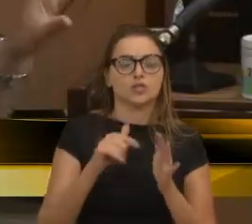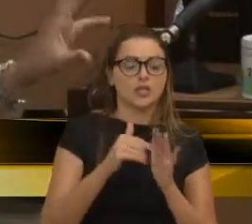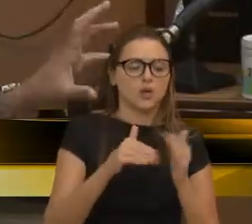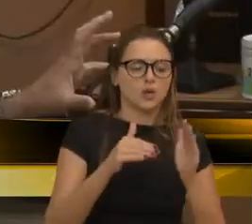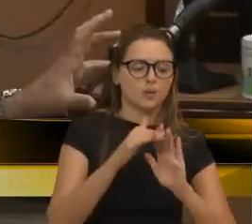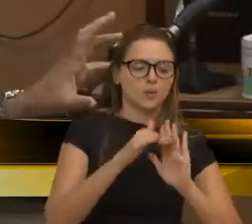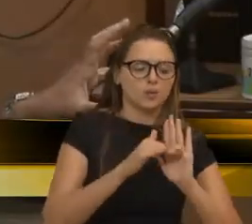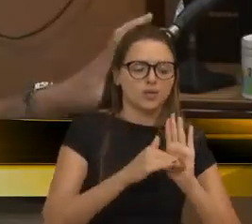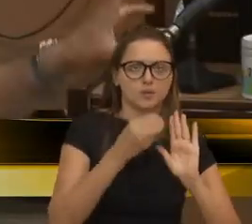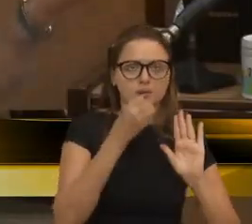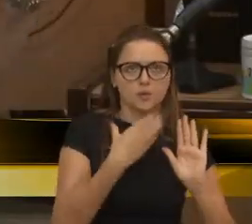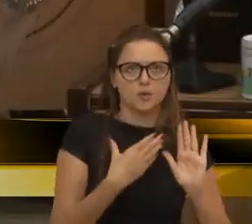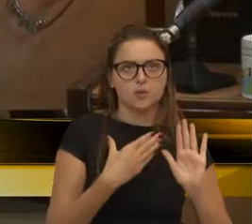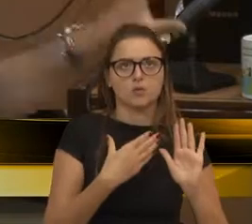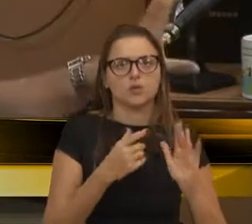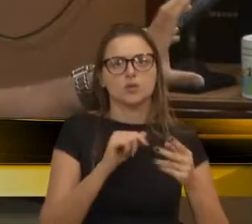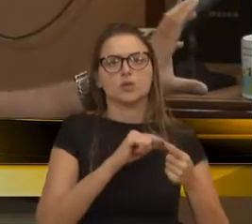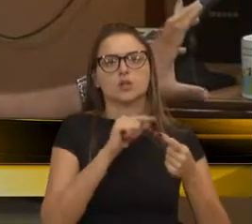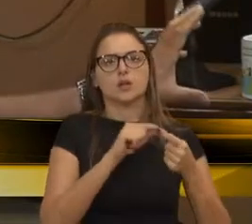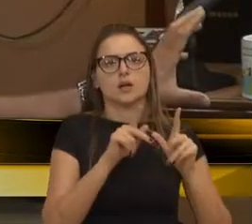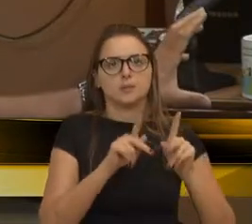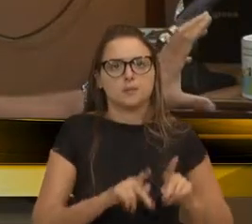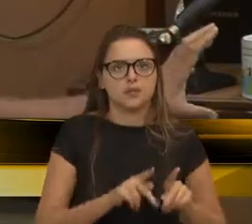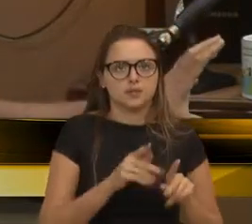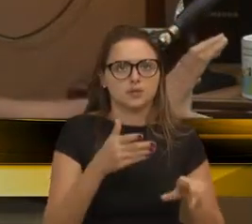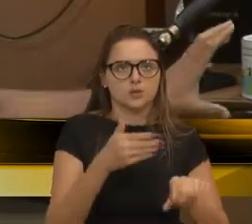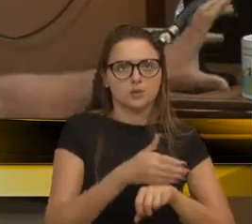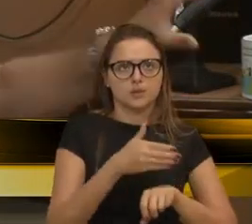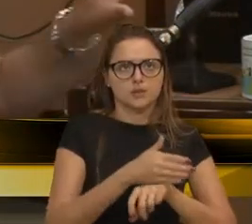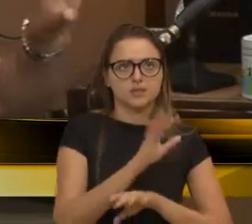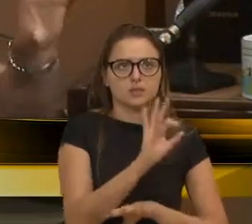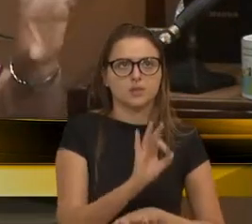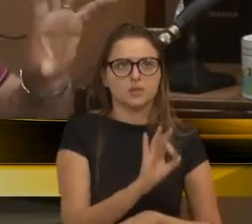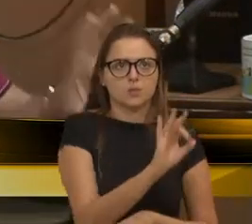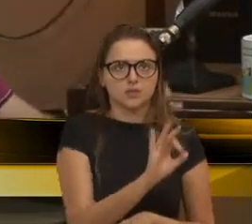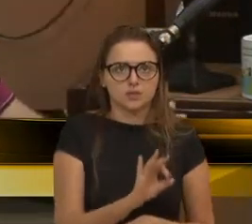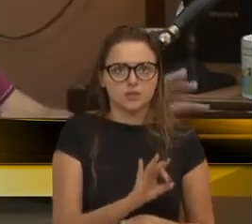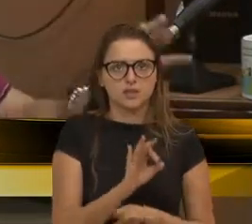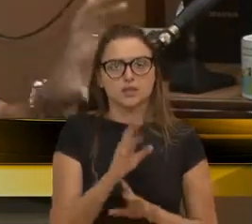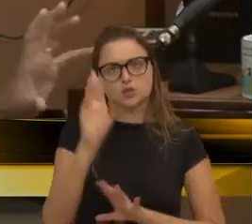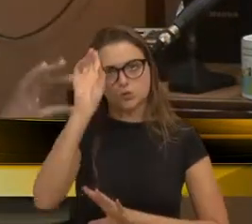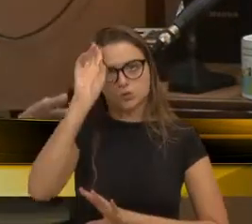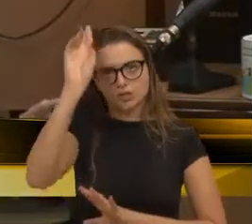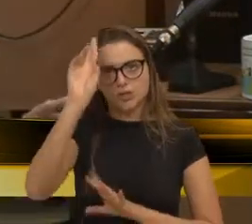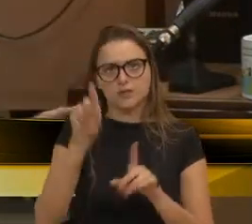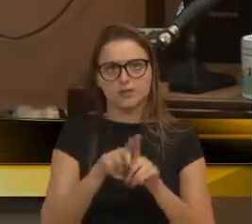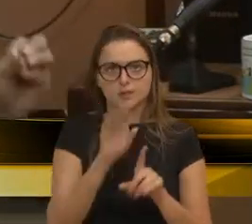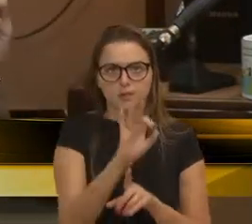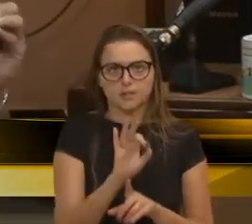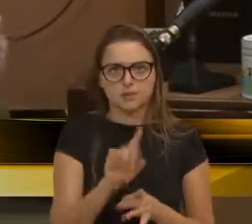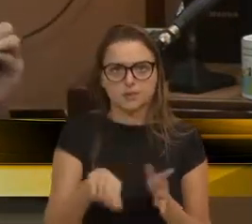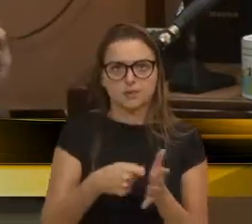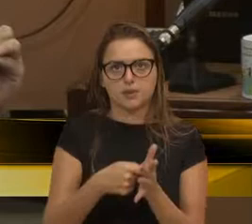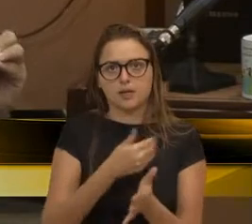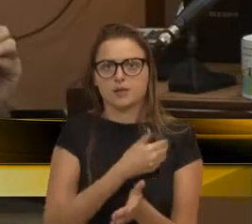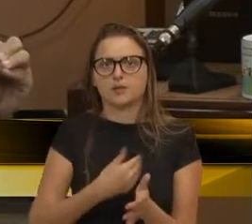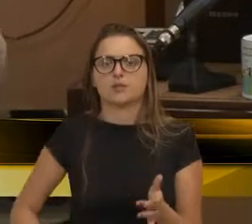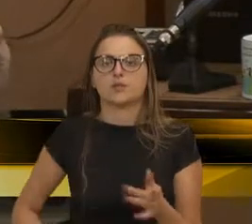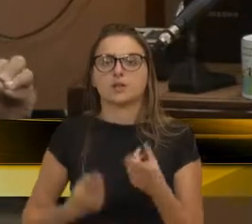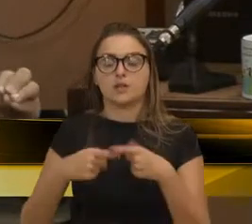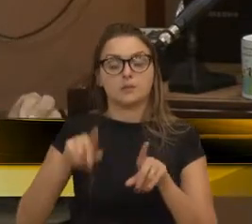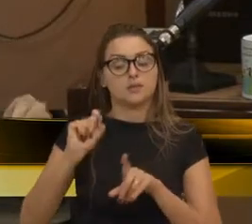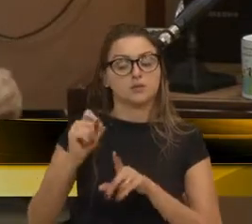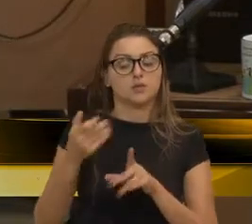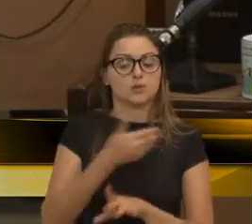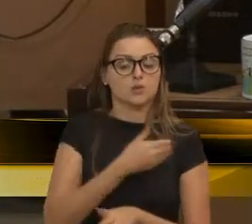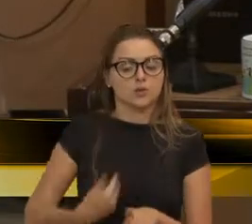sistema tripartite, onde o trabalhador participa com um percentual, né, o patrão e também o governo. Agora, o que quer fazer o governo